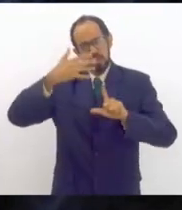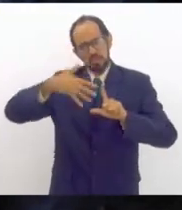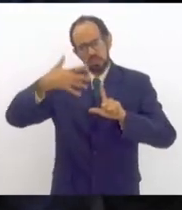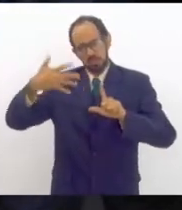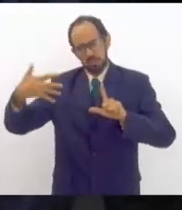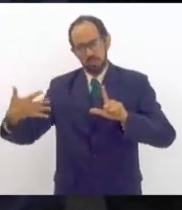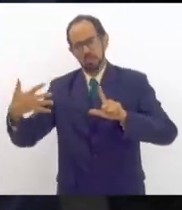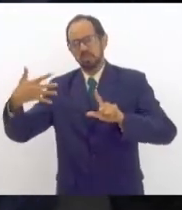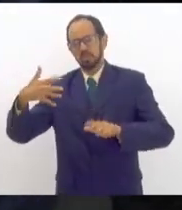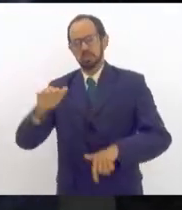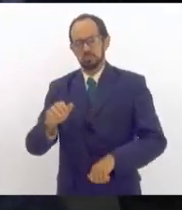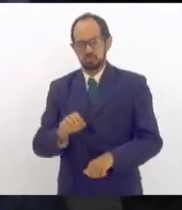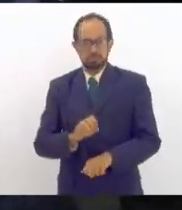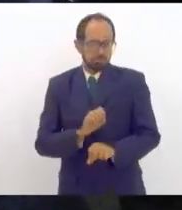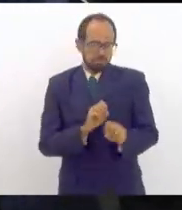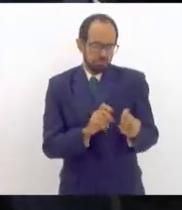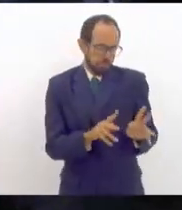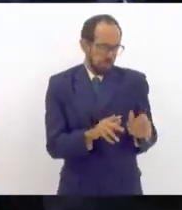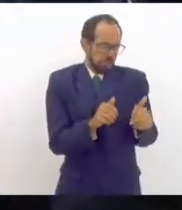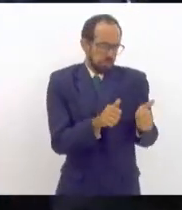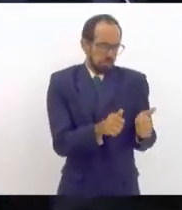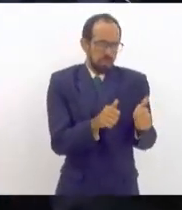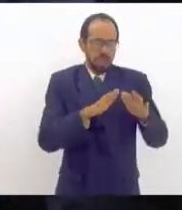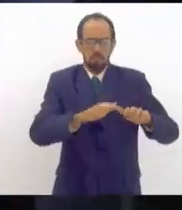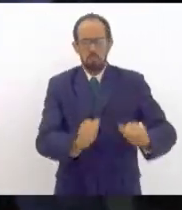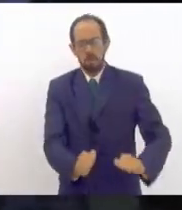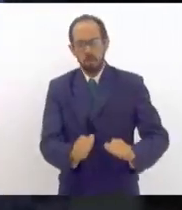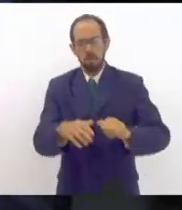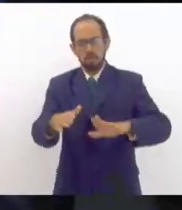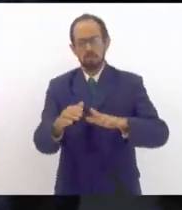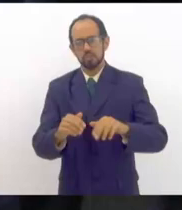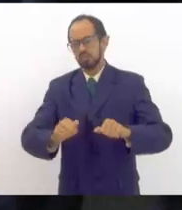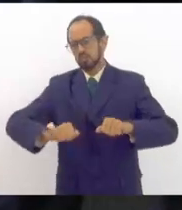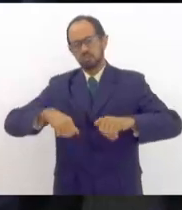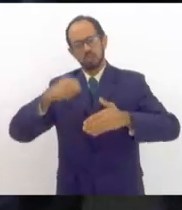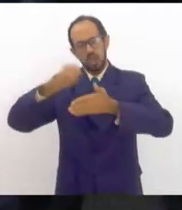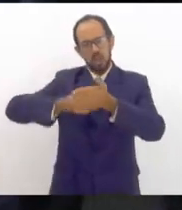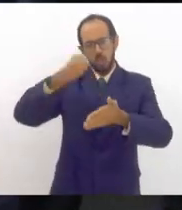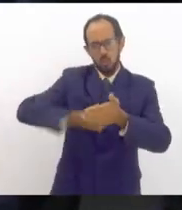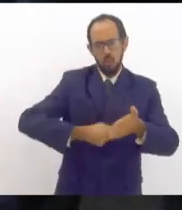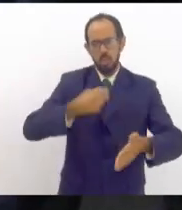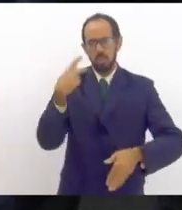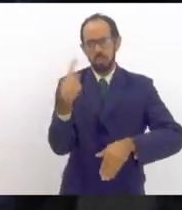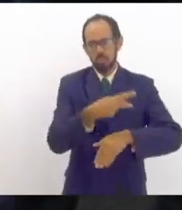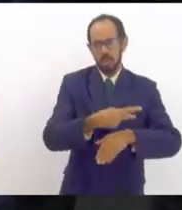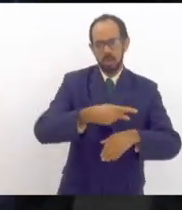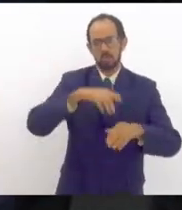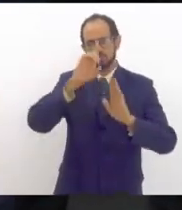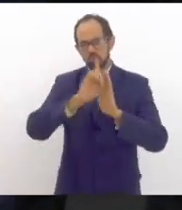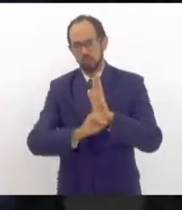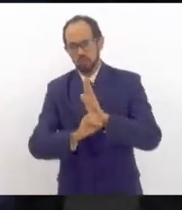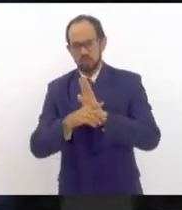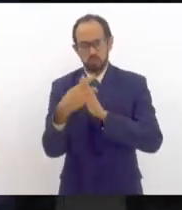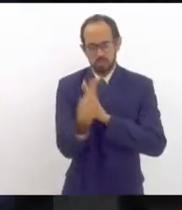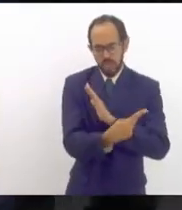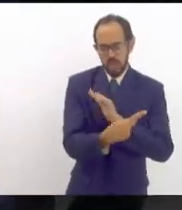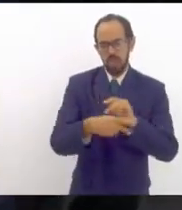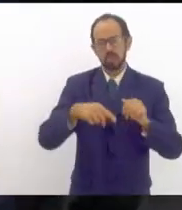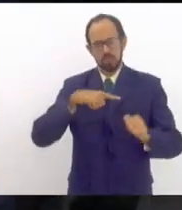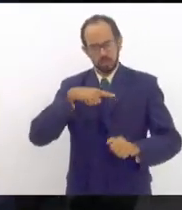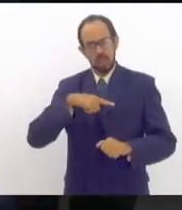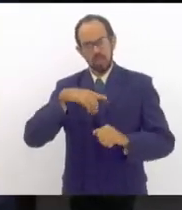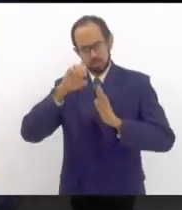lgbtqia mais e pode defender as suas Bandeiras os seus direitos e tem todo o direito de